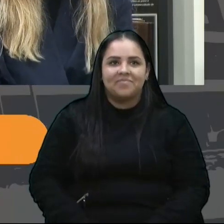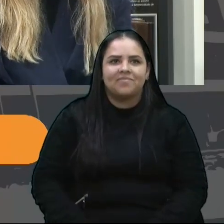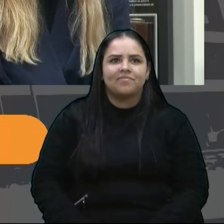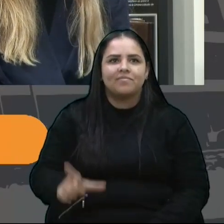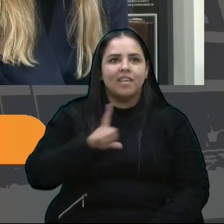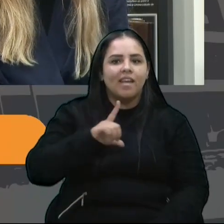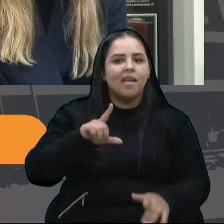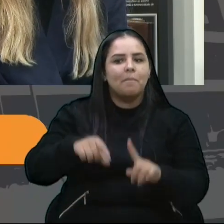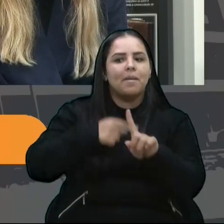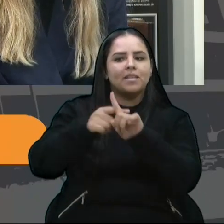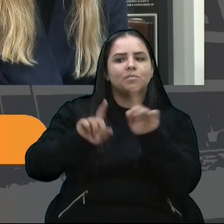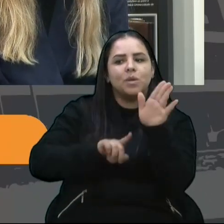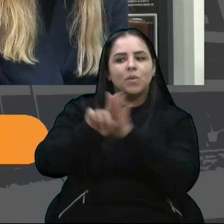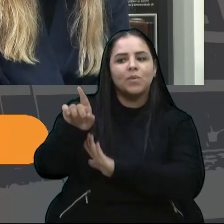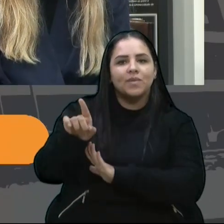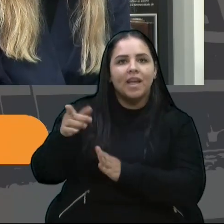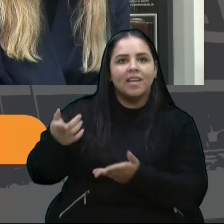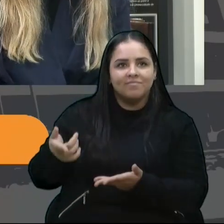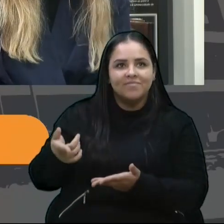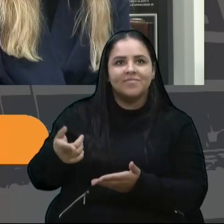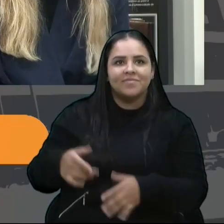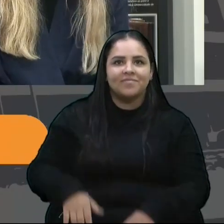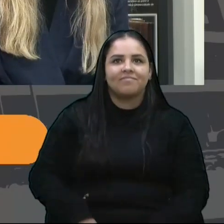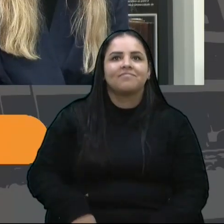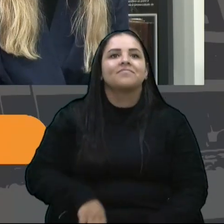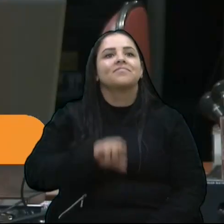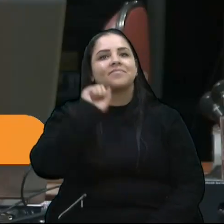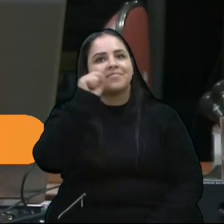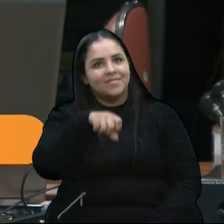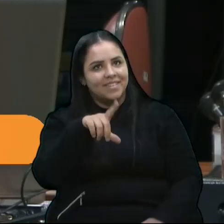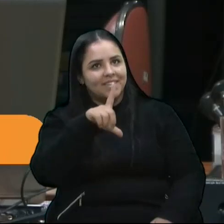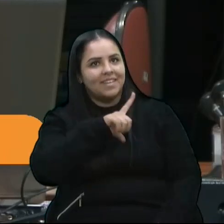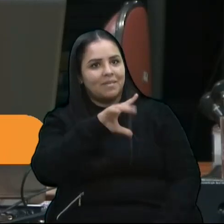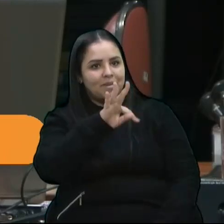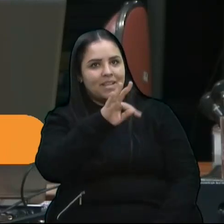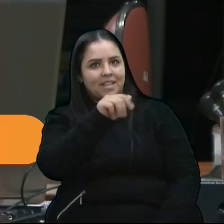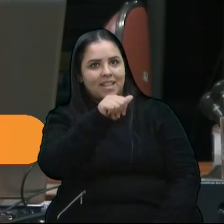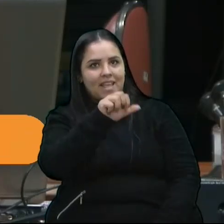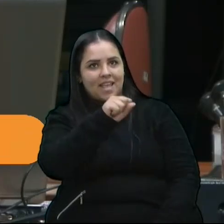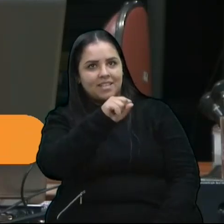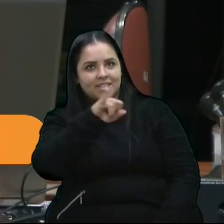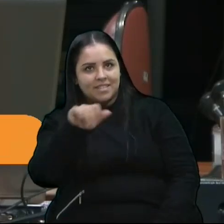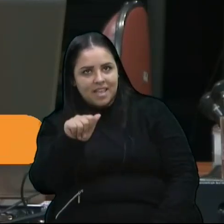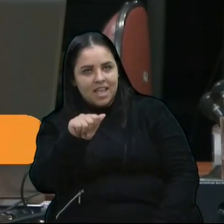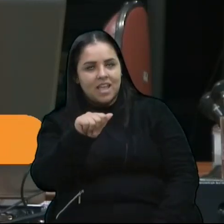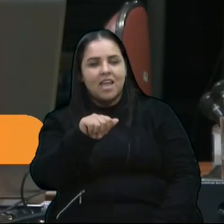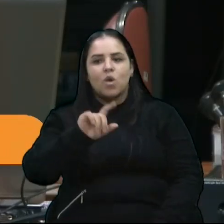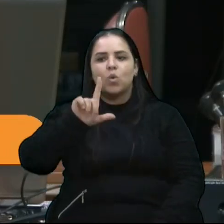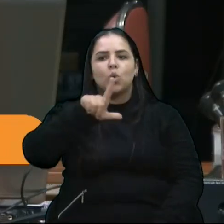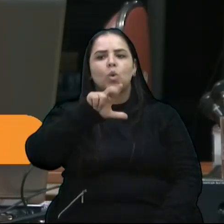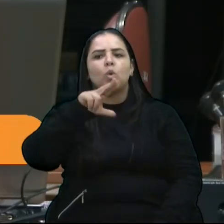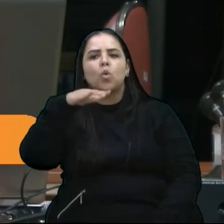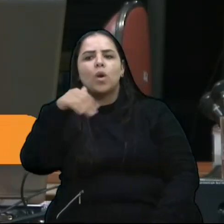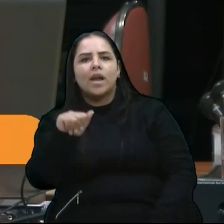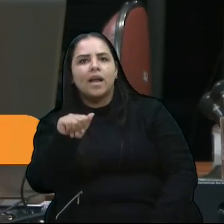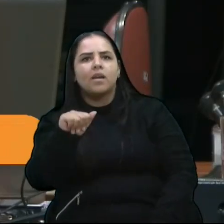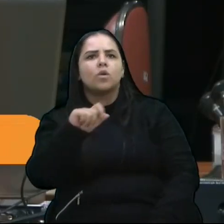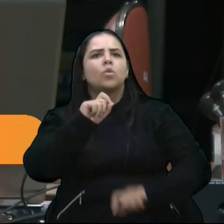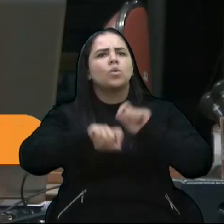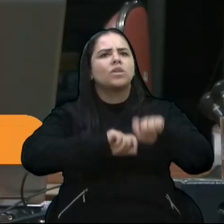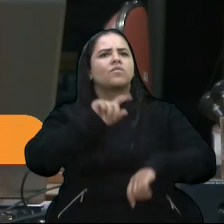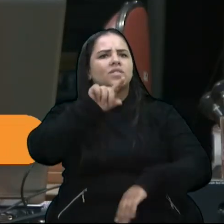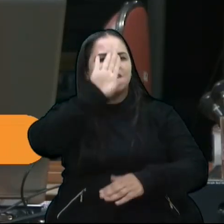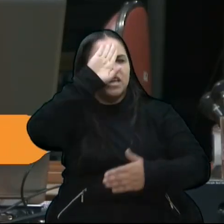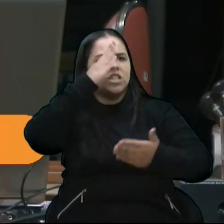pergunta aí, Letícia. Temos sim, temos para Tássia, do Luca Rotti. Tássia, o que você acha que é a chave